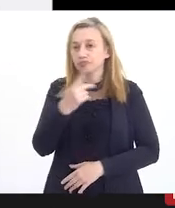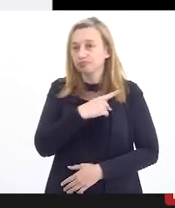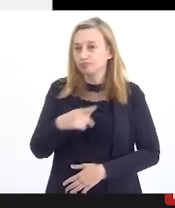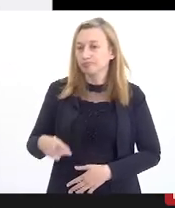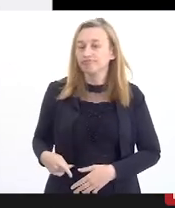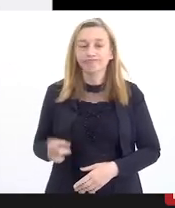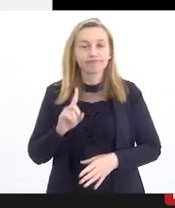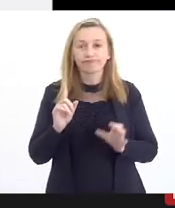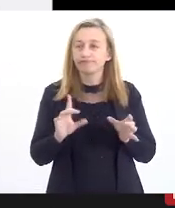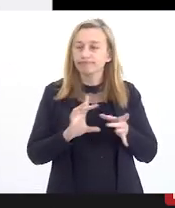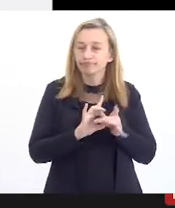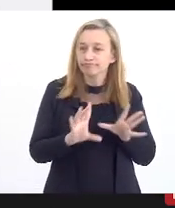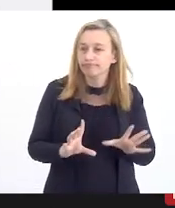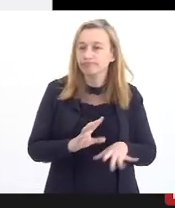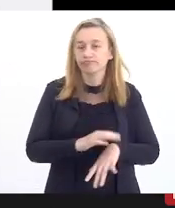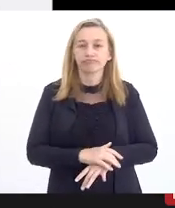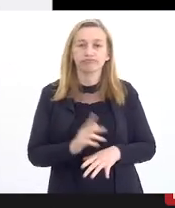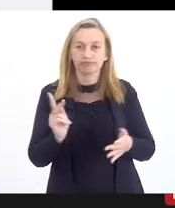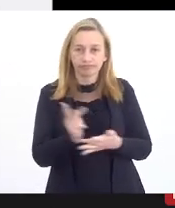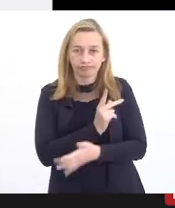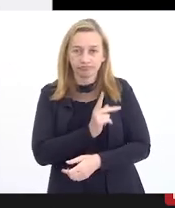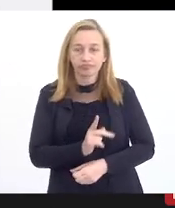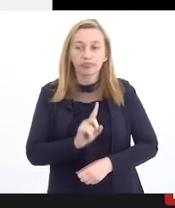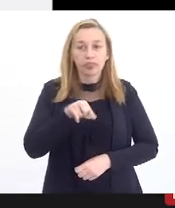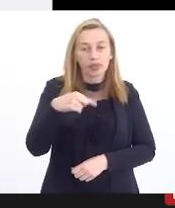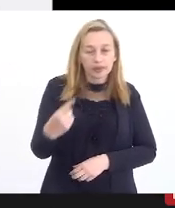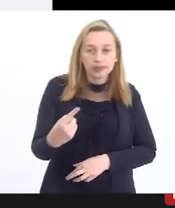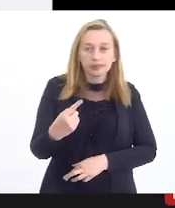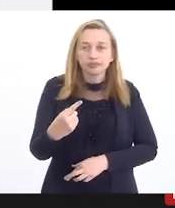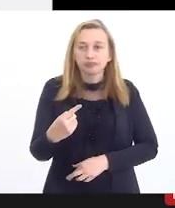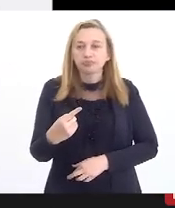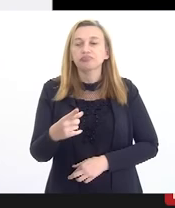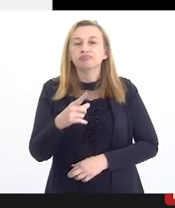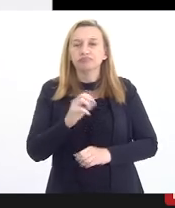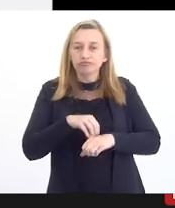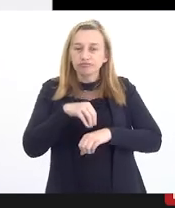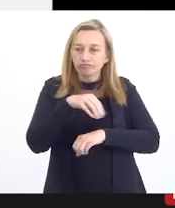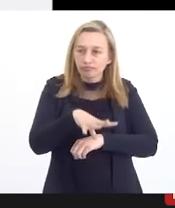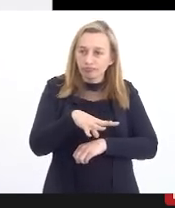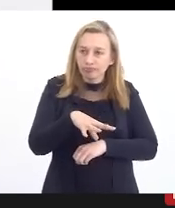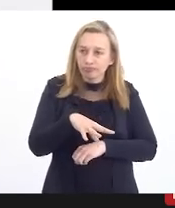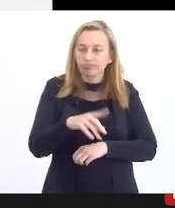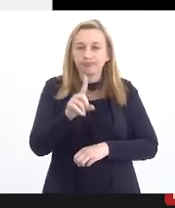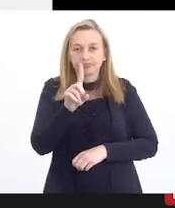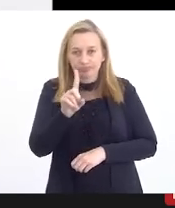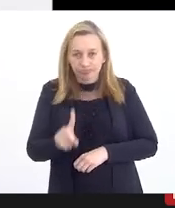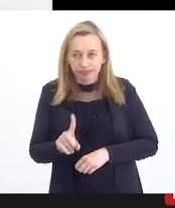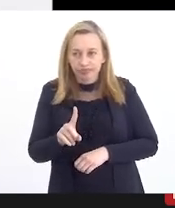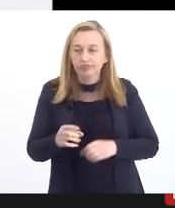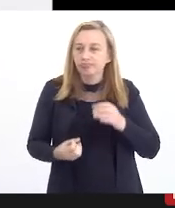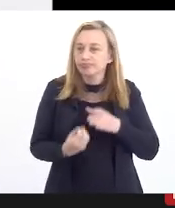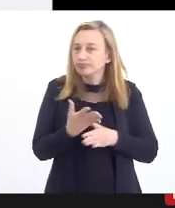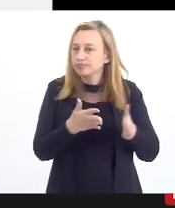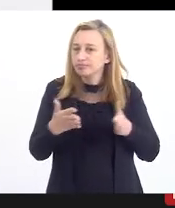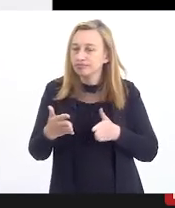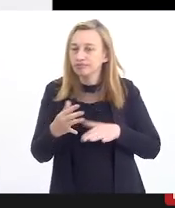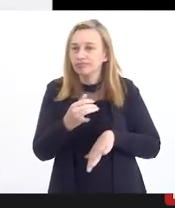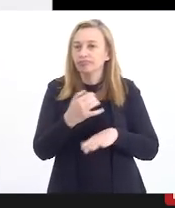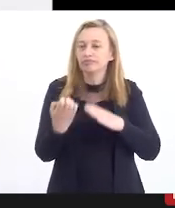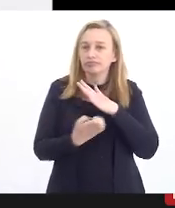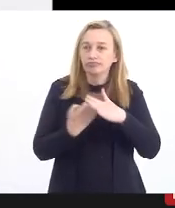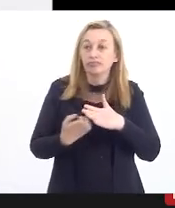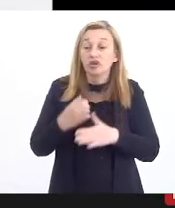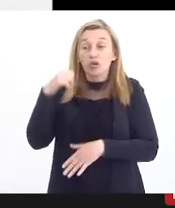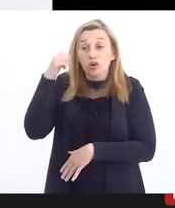não permitiu que isso acontecesse. Logo após isso, foi indicado para a diretoria de produção da empresa um ator